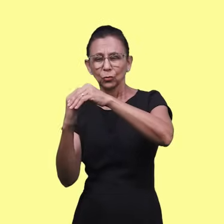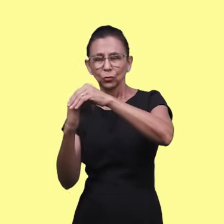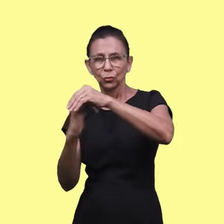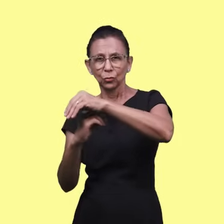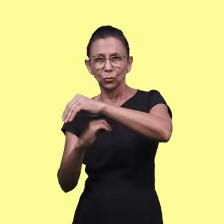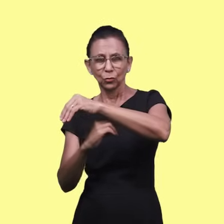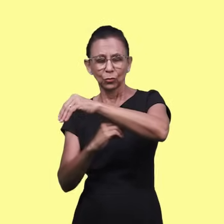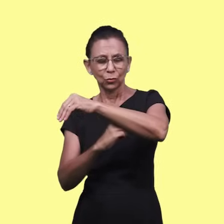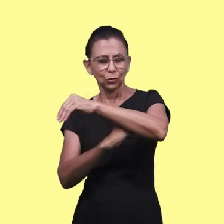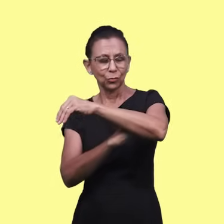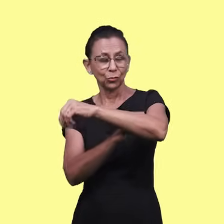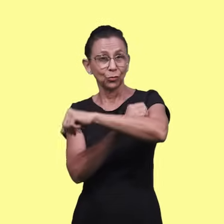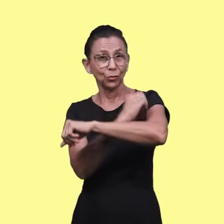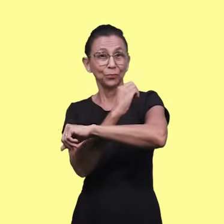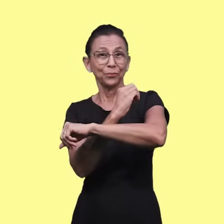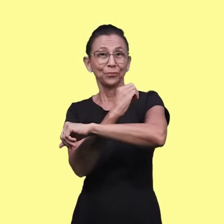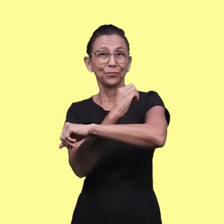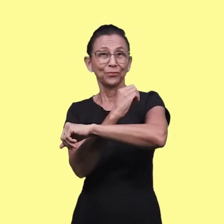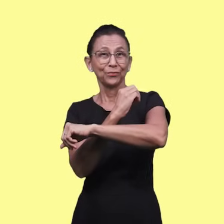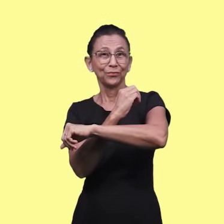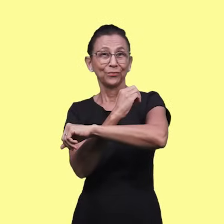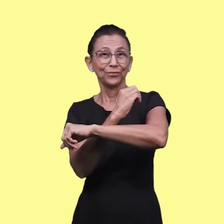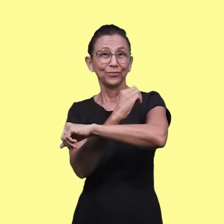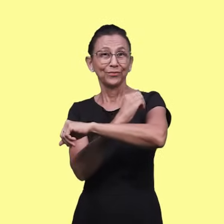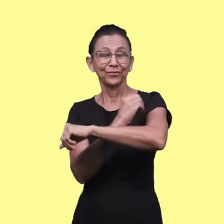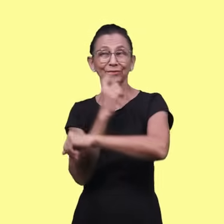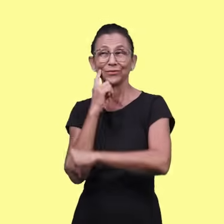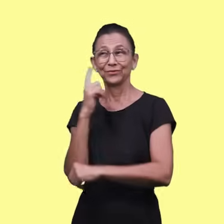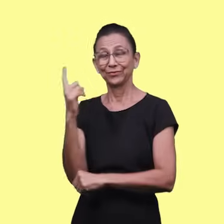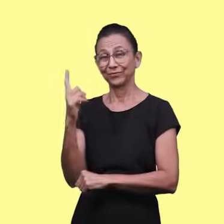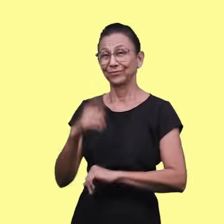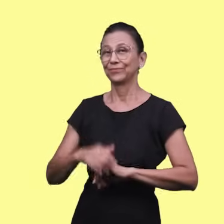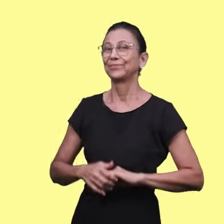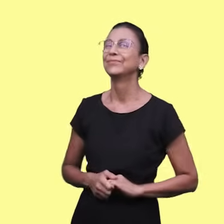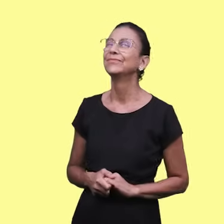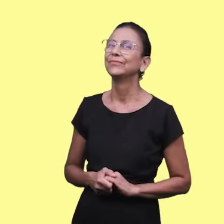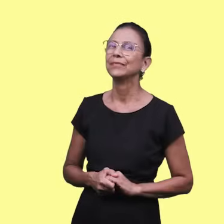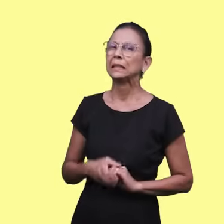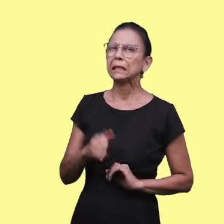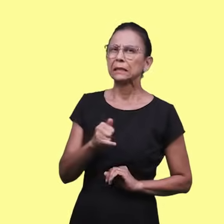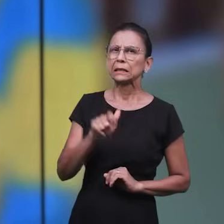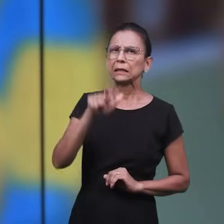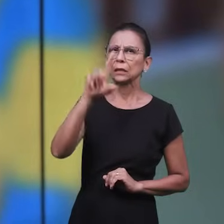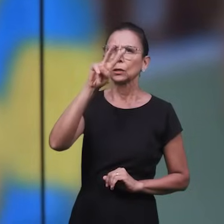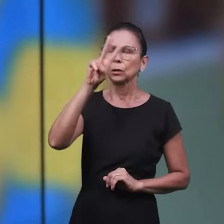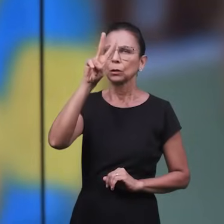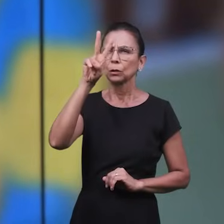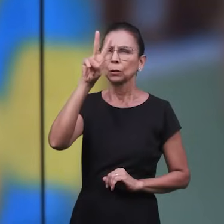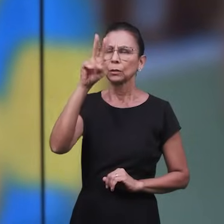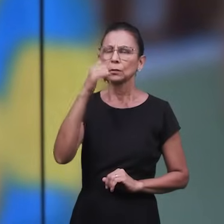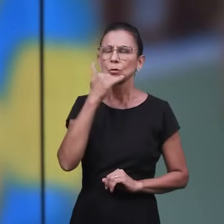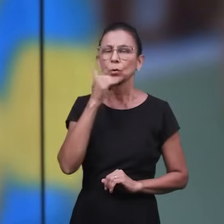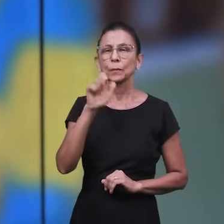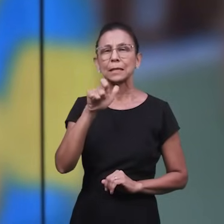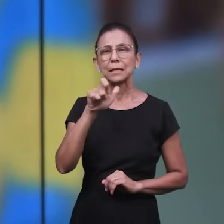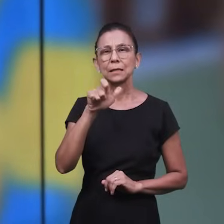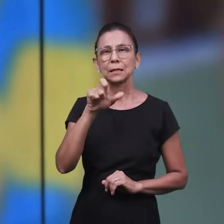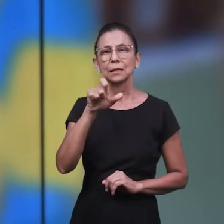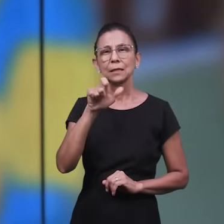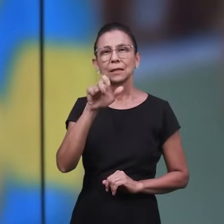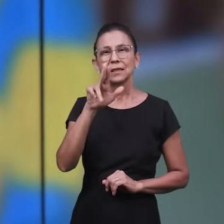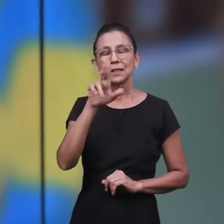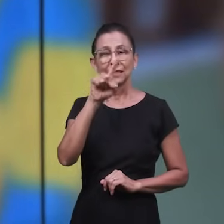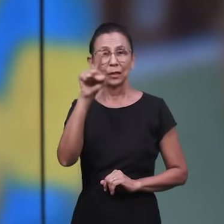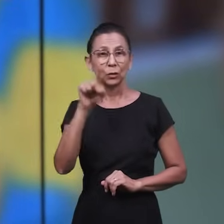Então observem, onde a luz entra, não há trevas. E não é assim que acontece conosco? Quando